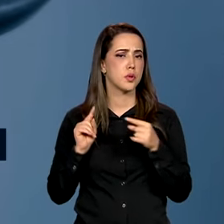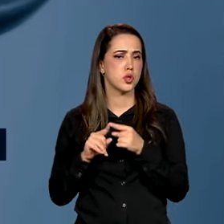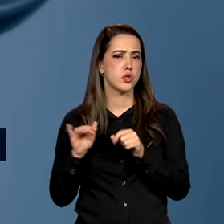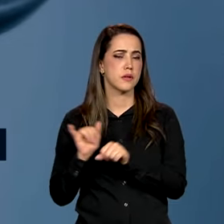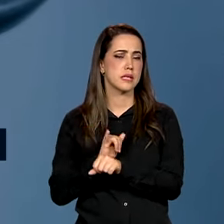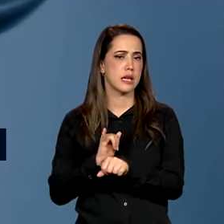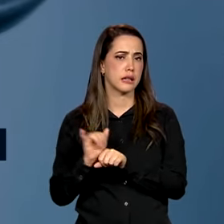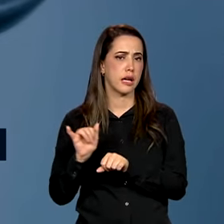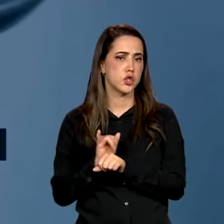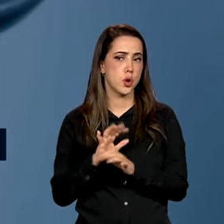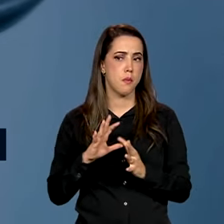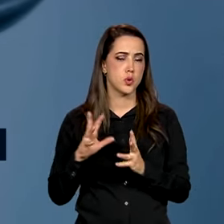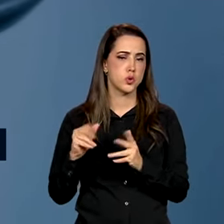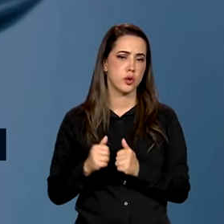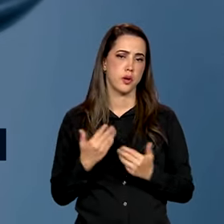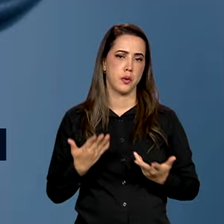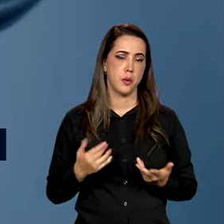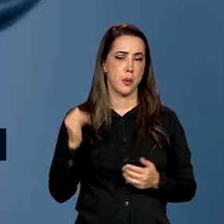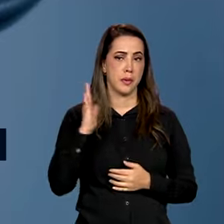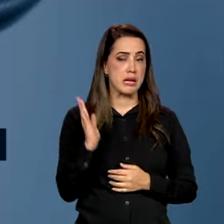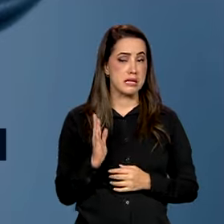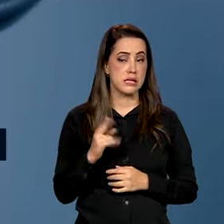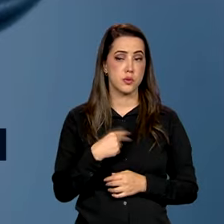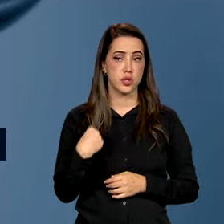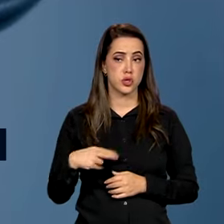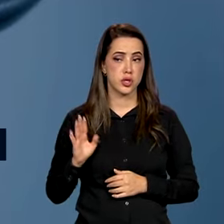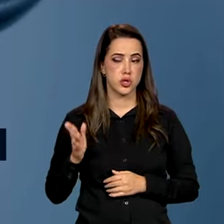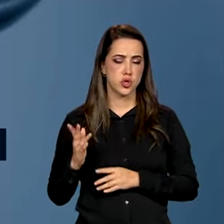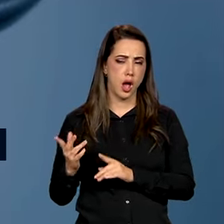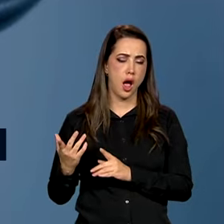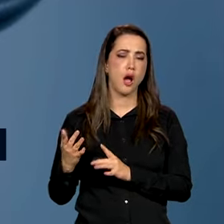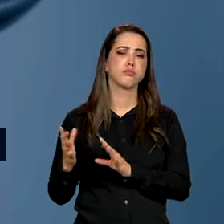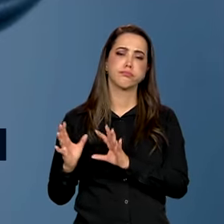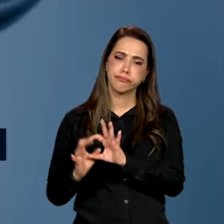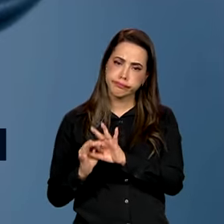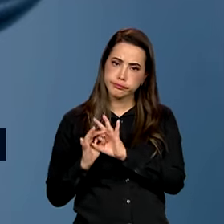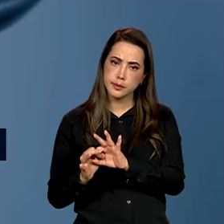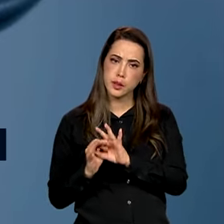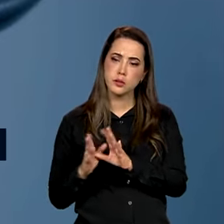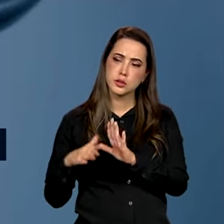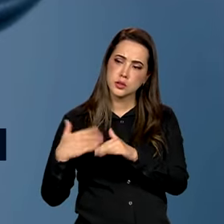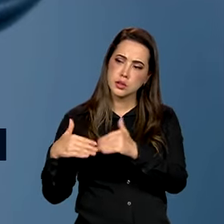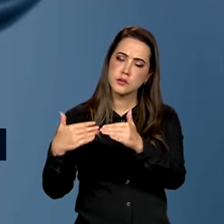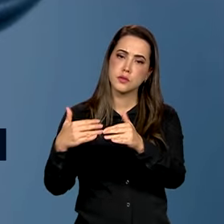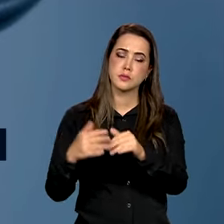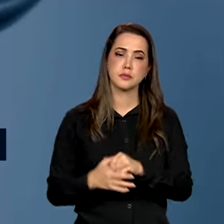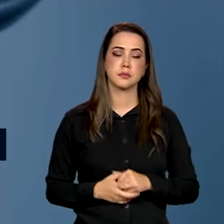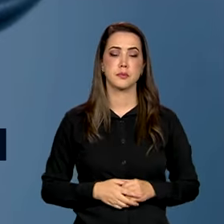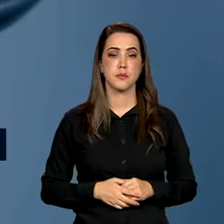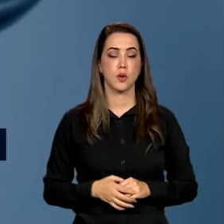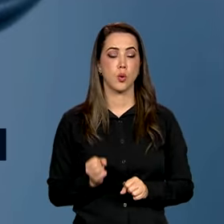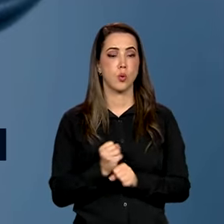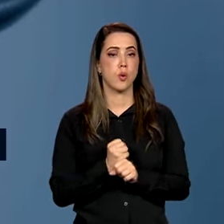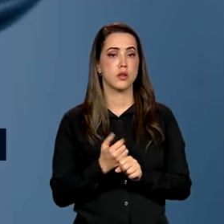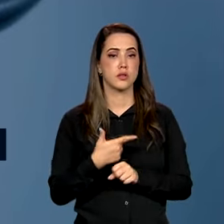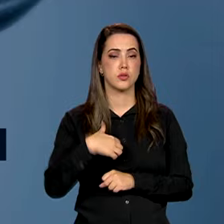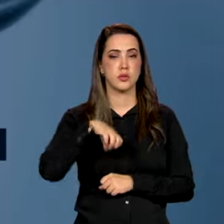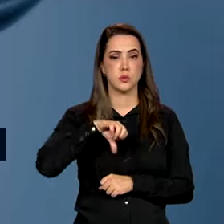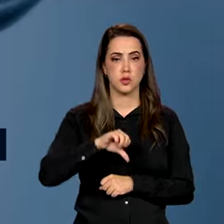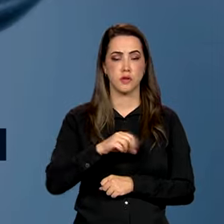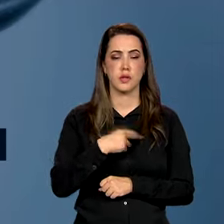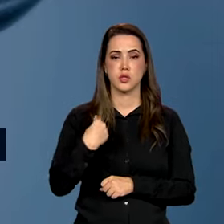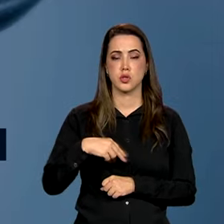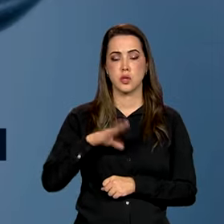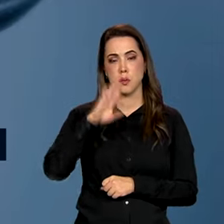Global Brasil e China tem desde 2012 são dois grandes países em desenvolvimento desde 2009 A China